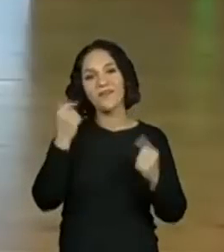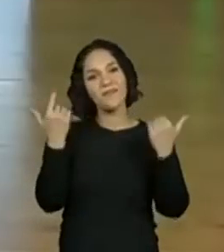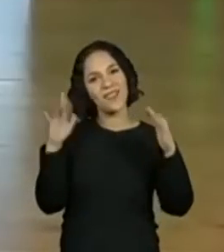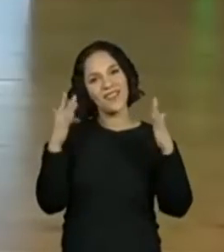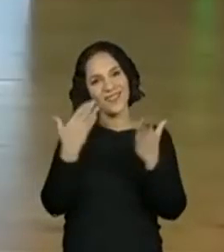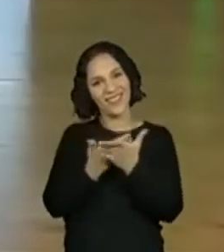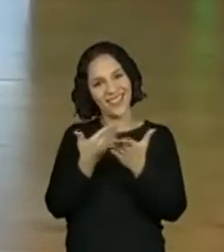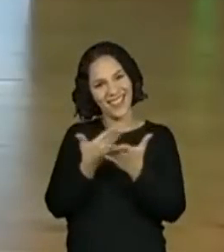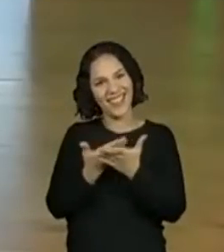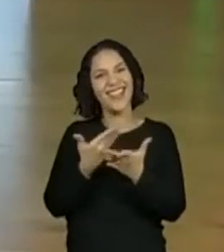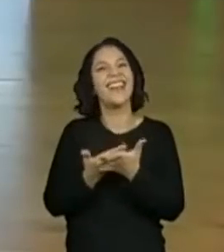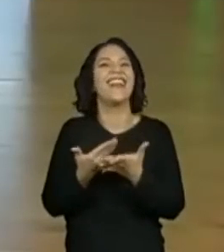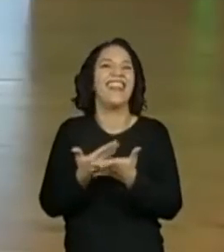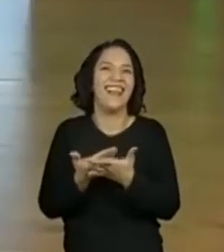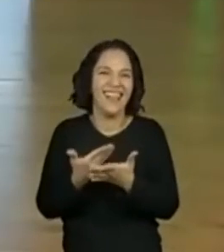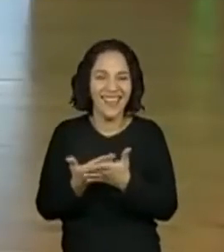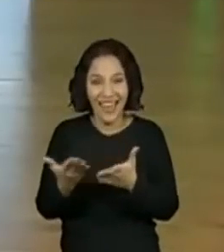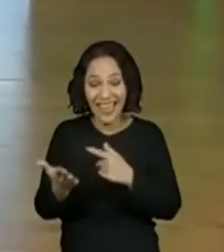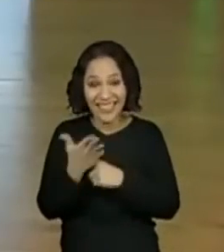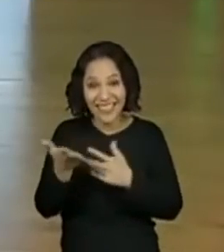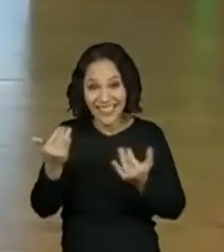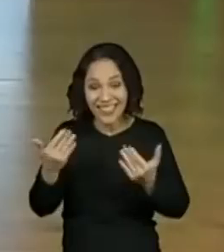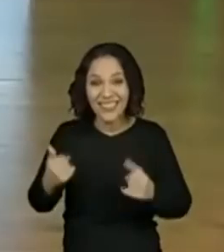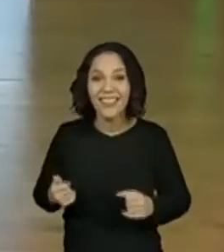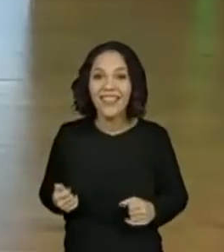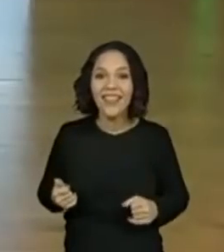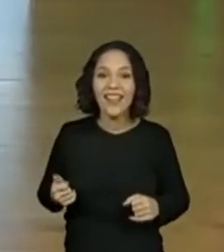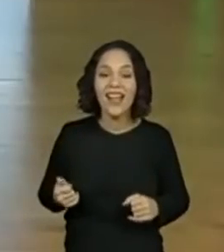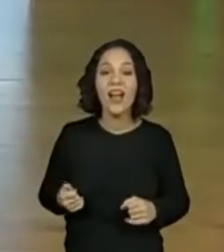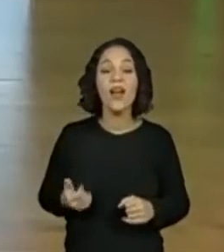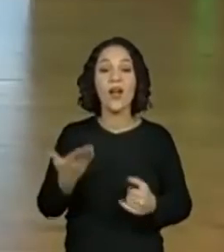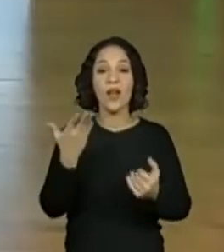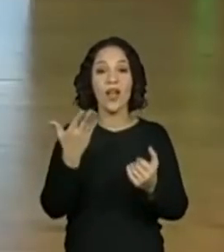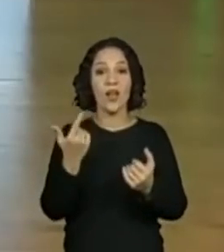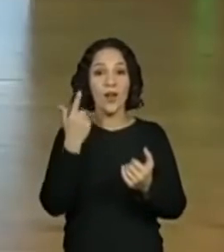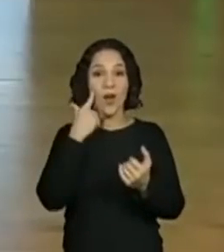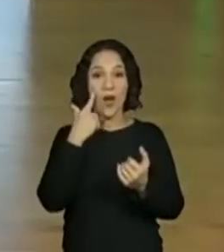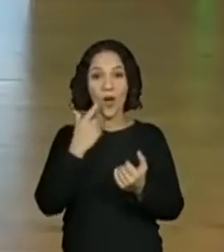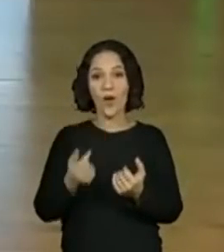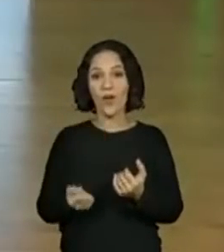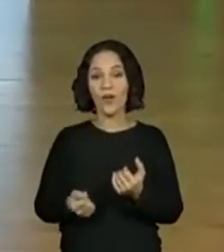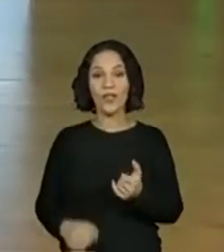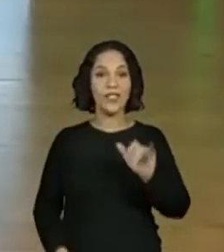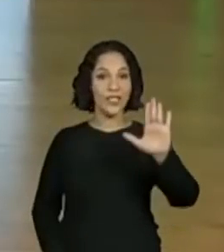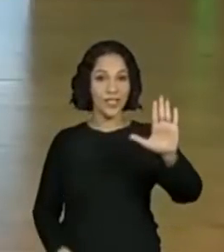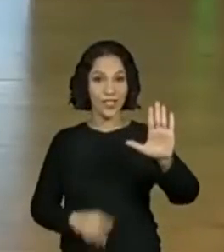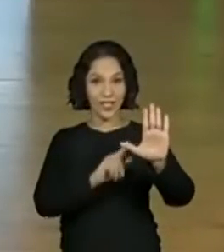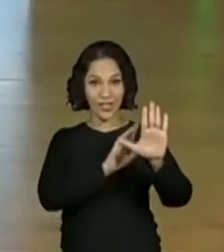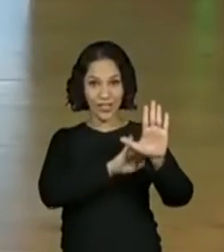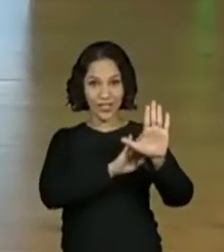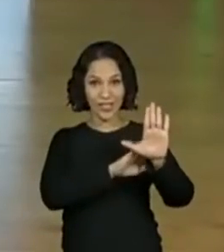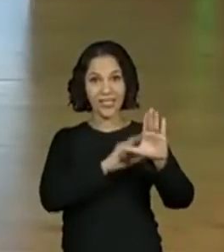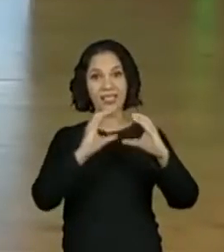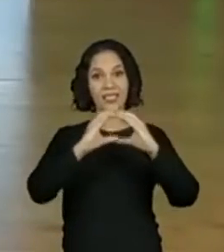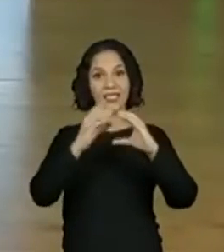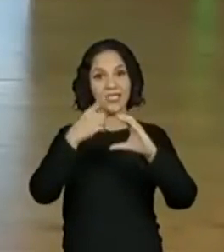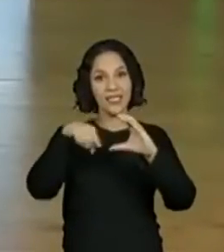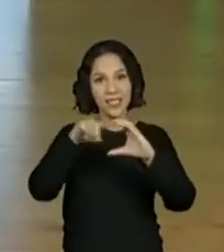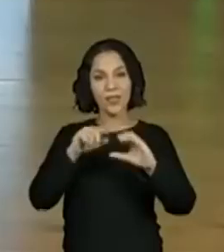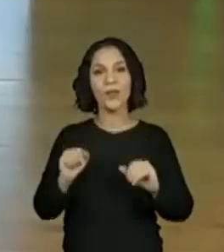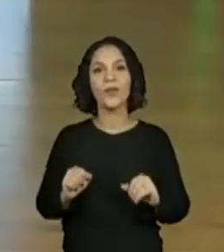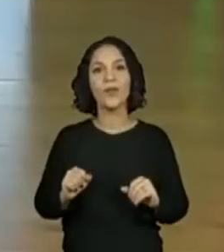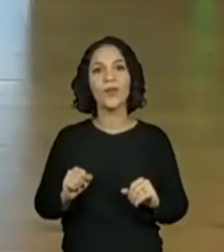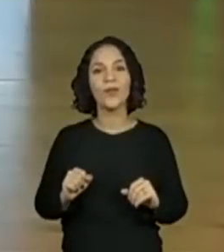aula, ótimo, gente, ajuda aí. Vai lá, põe a mão direita no círculo, vou te ajudar, senão você não sai daí. Põe a